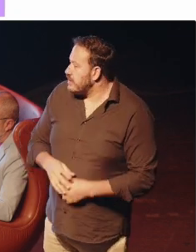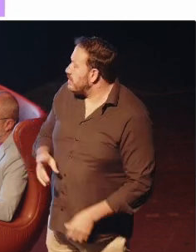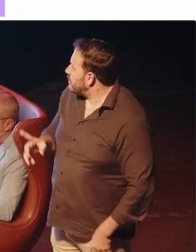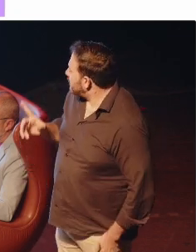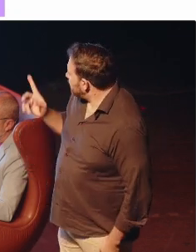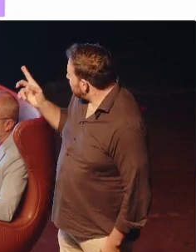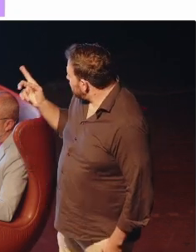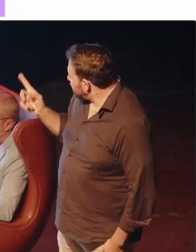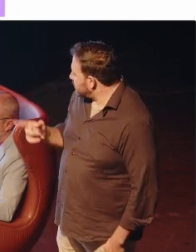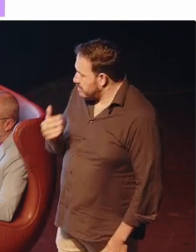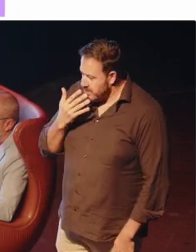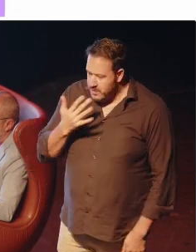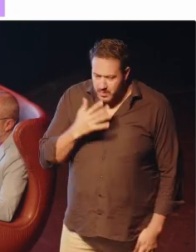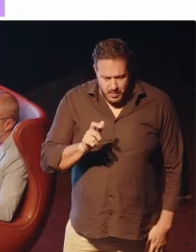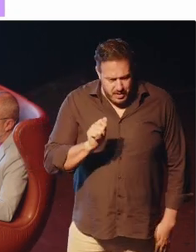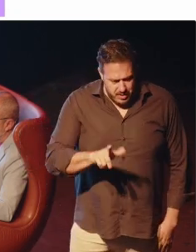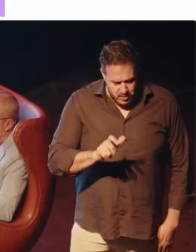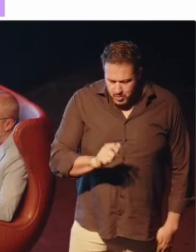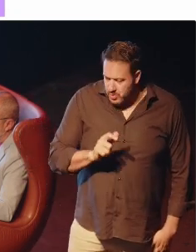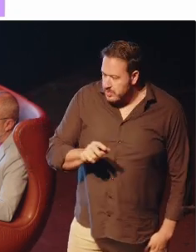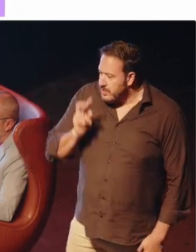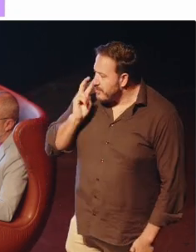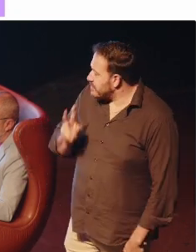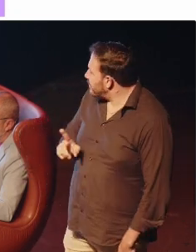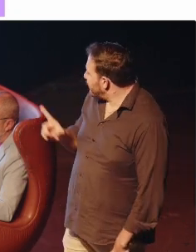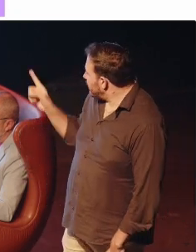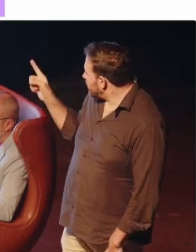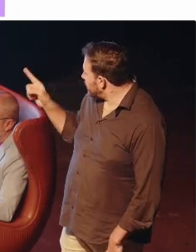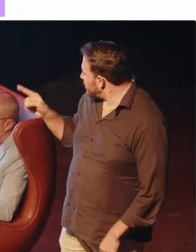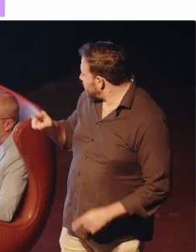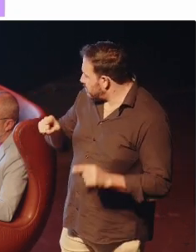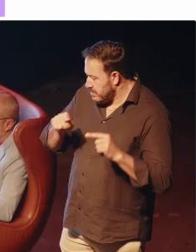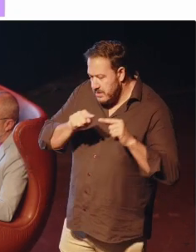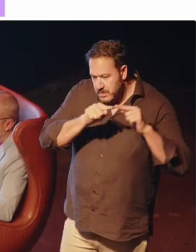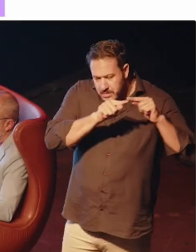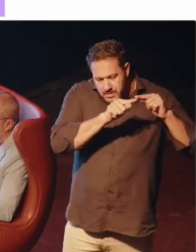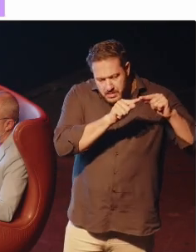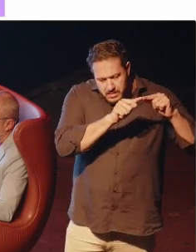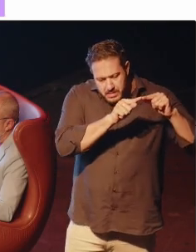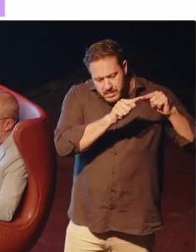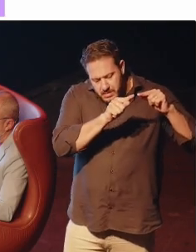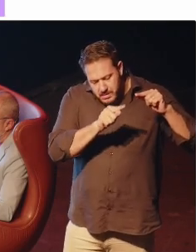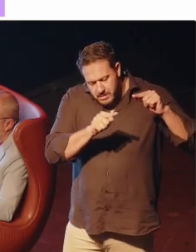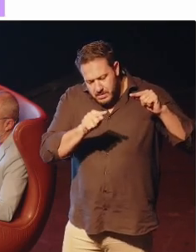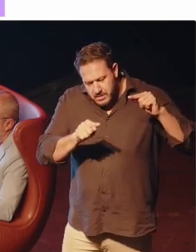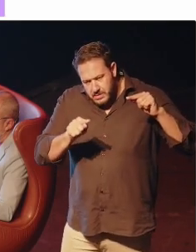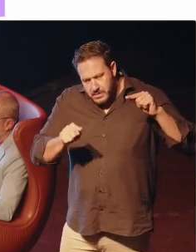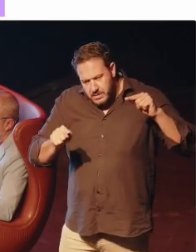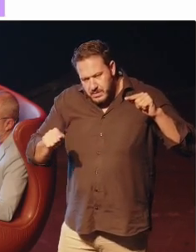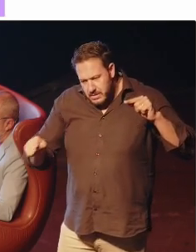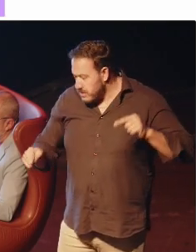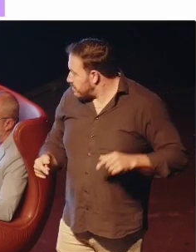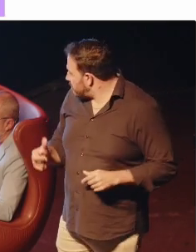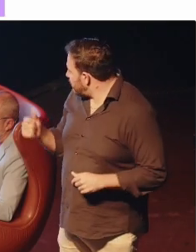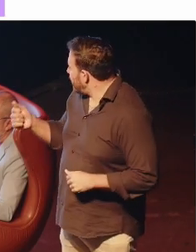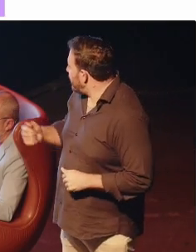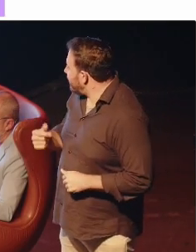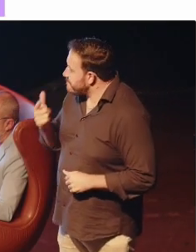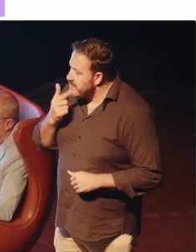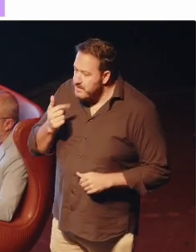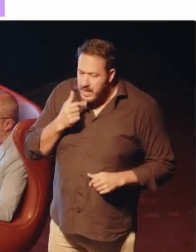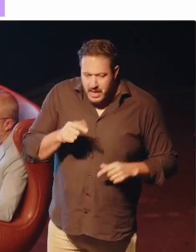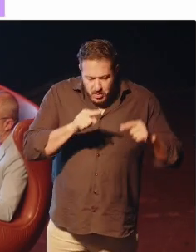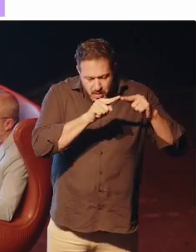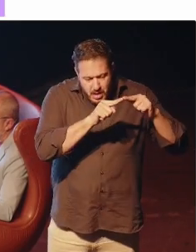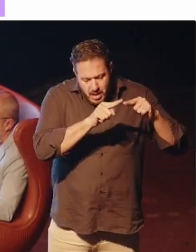Ali em azul, você vê uma curva ao longo dos anos que está mais embaixo, e em vermelho, que está mais